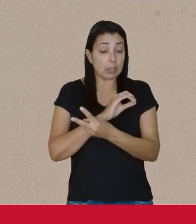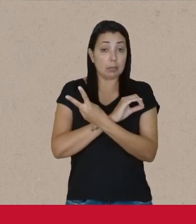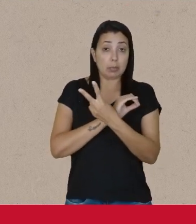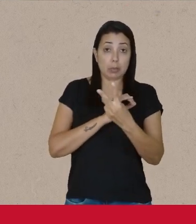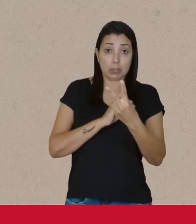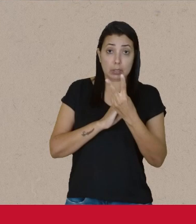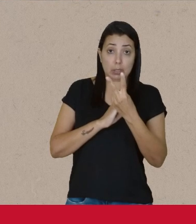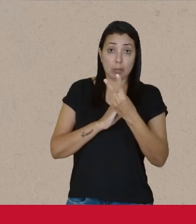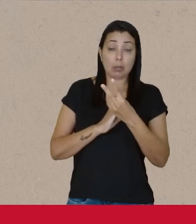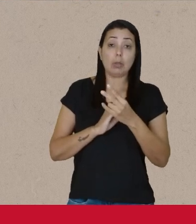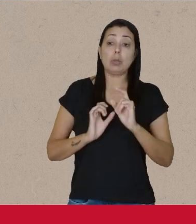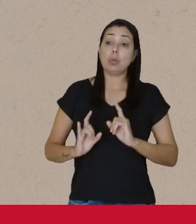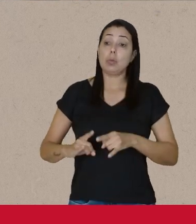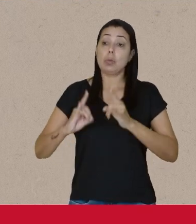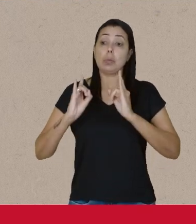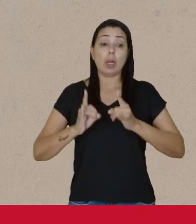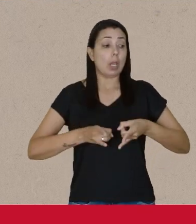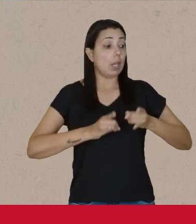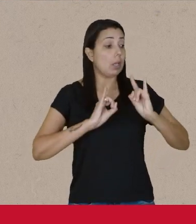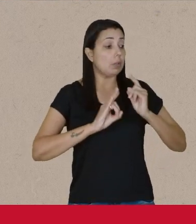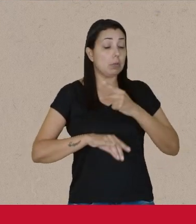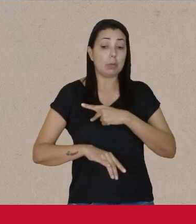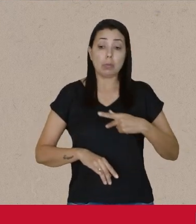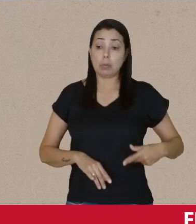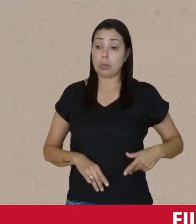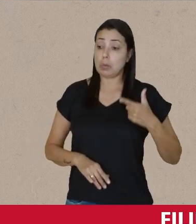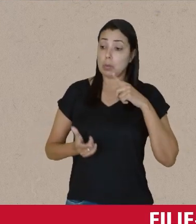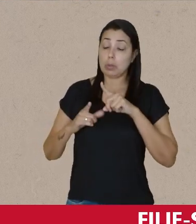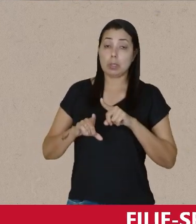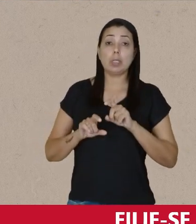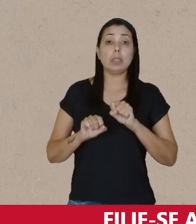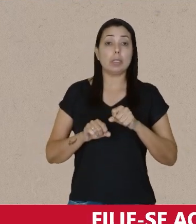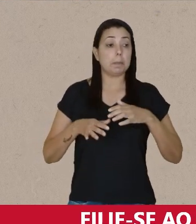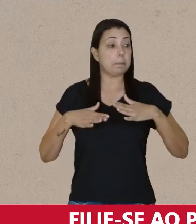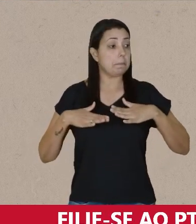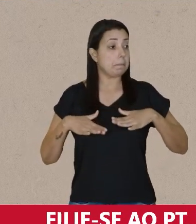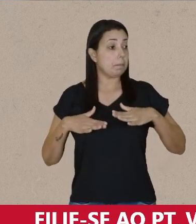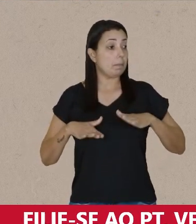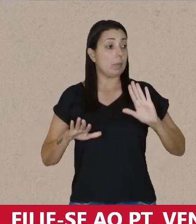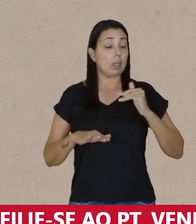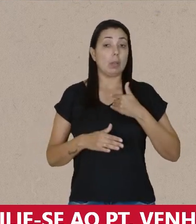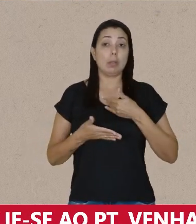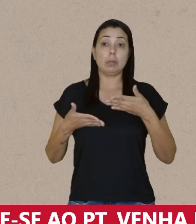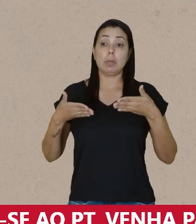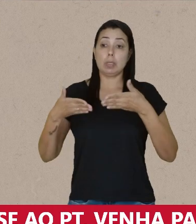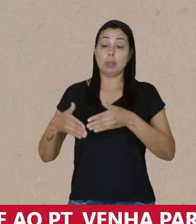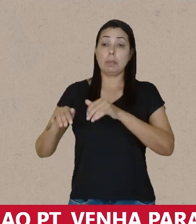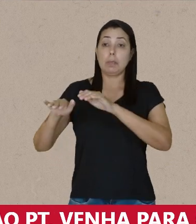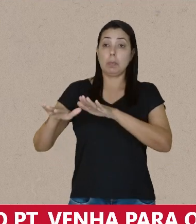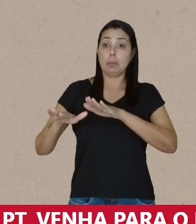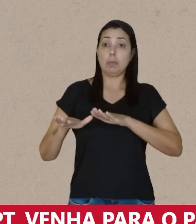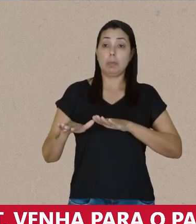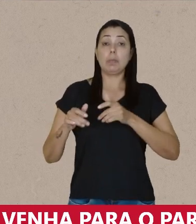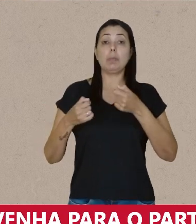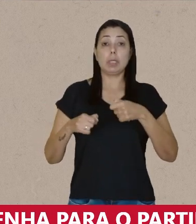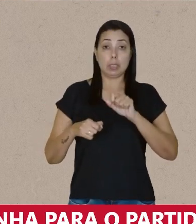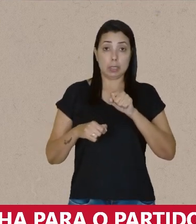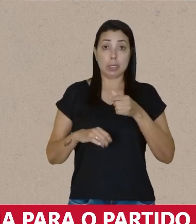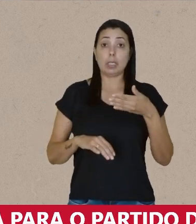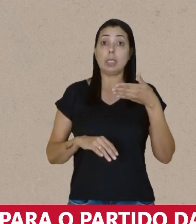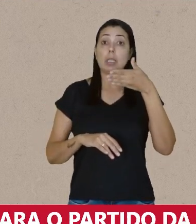dos prédios públicos, está garantida o caráter pacífico da nossa parte das manifestações. Então nós devemos